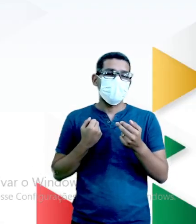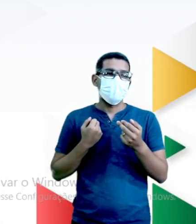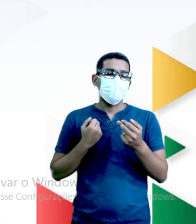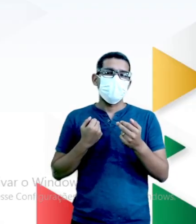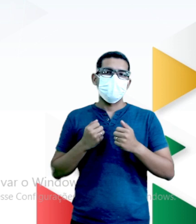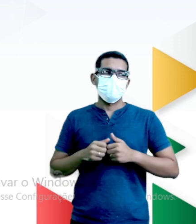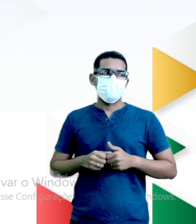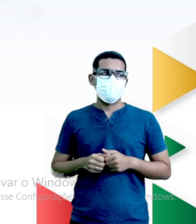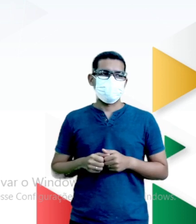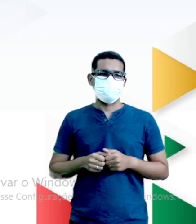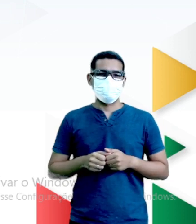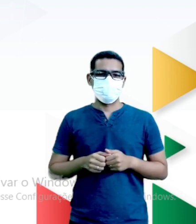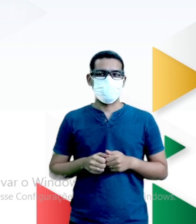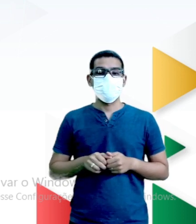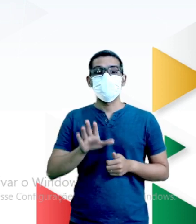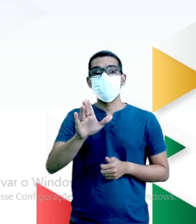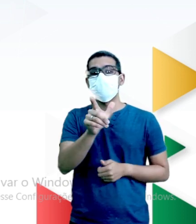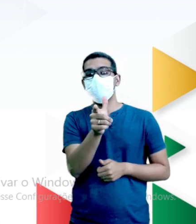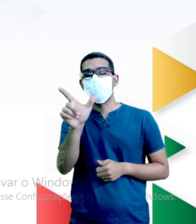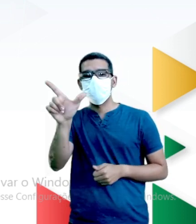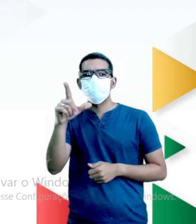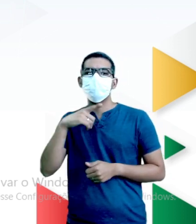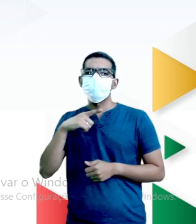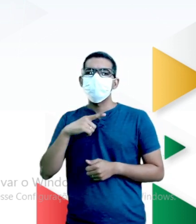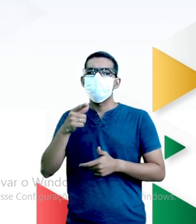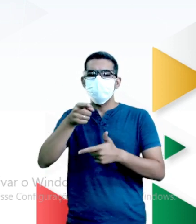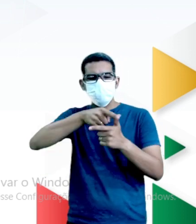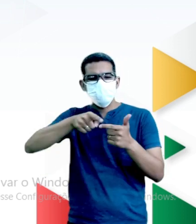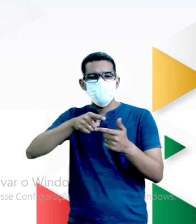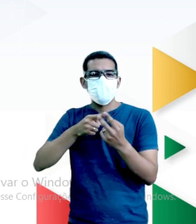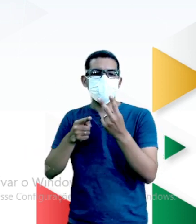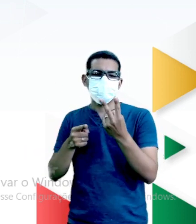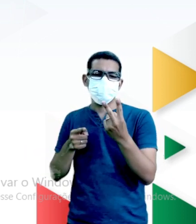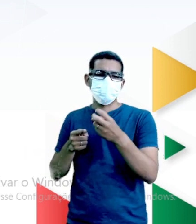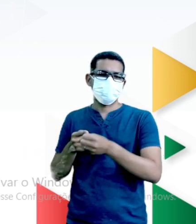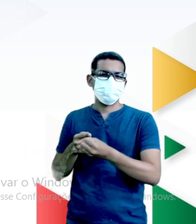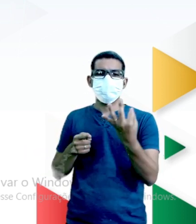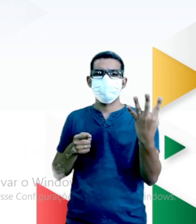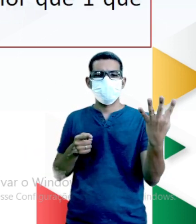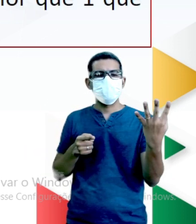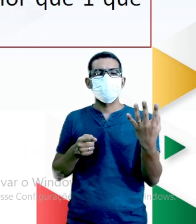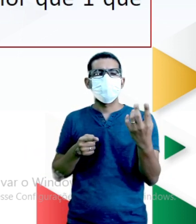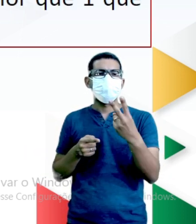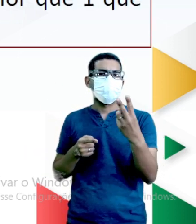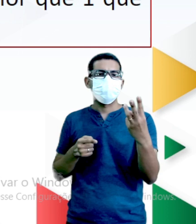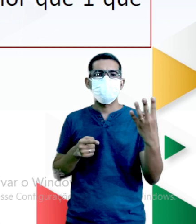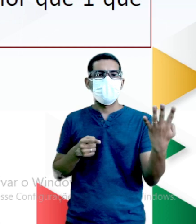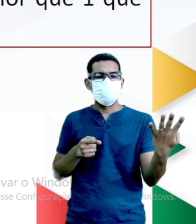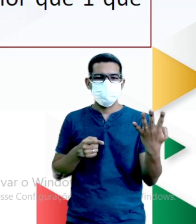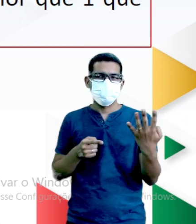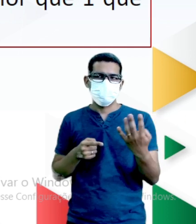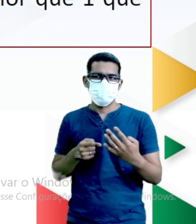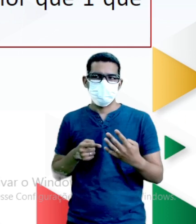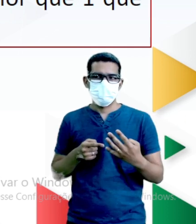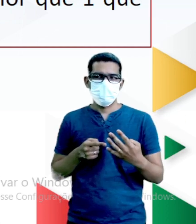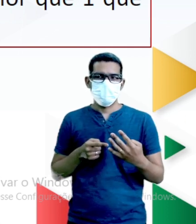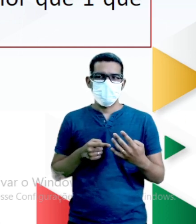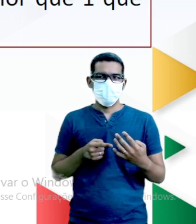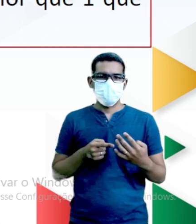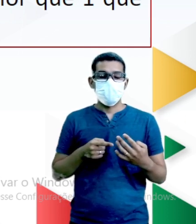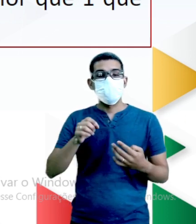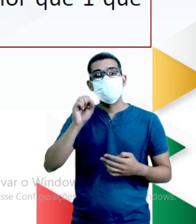1 e o próprio número. Já outros possuem mais de 2 divisores. Viram lá na imagem comigo, não foi? Então, chamamos o número